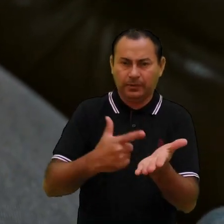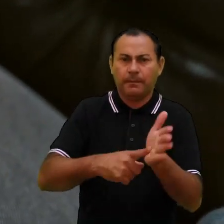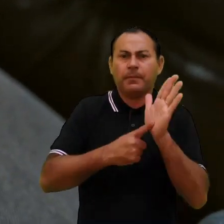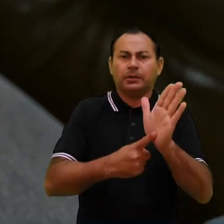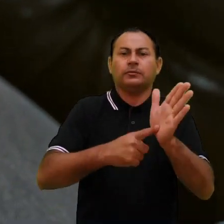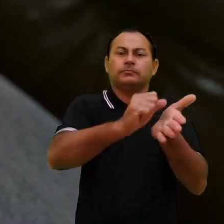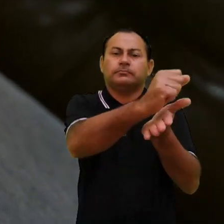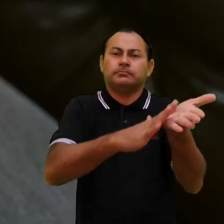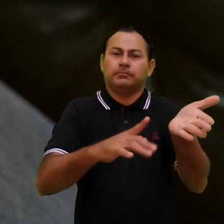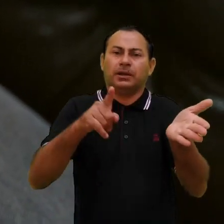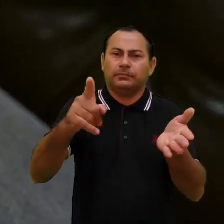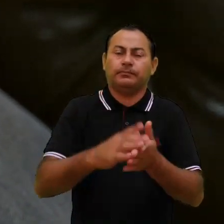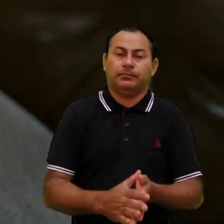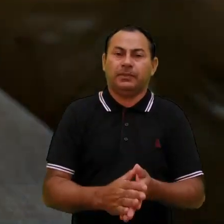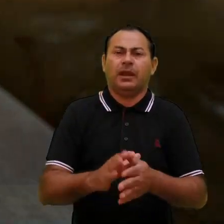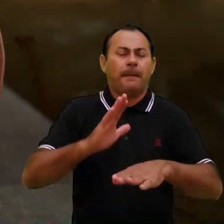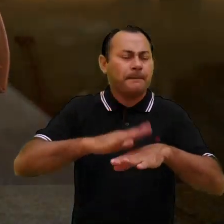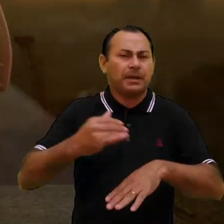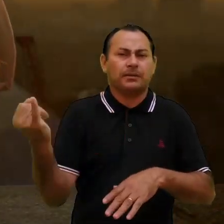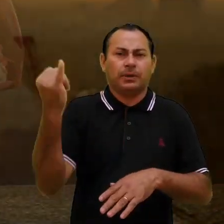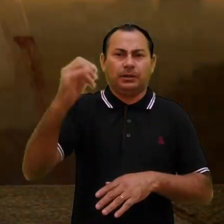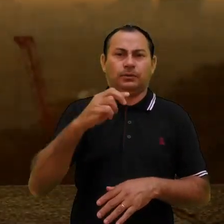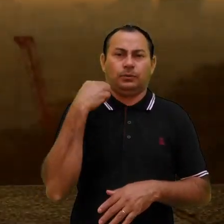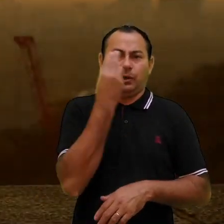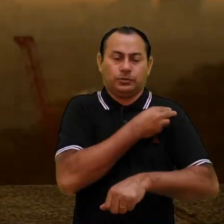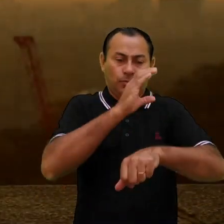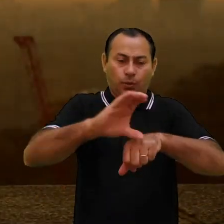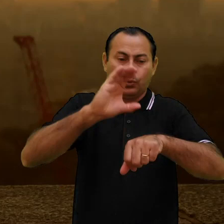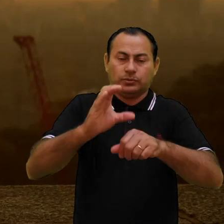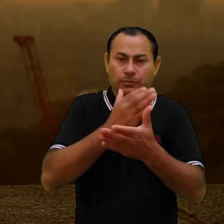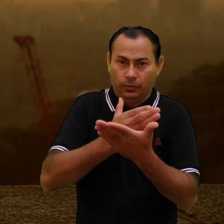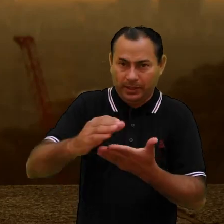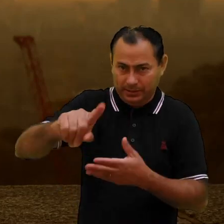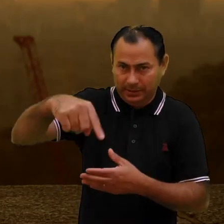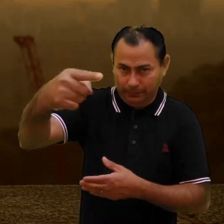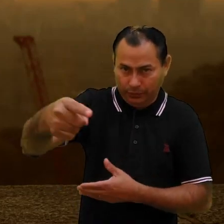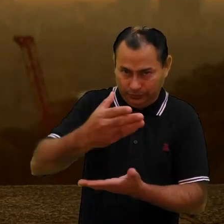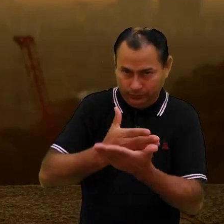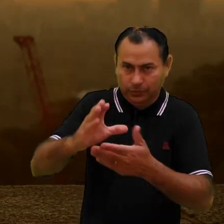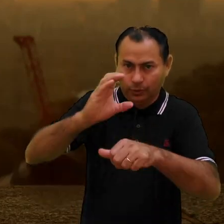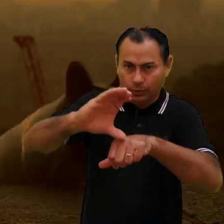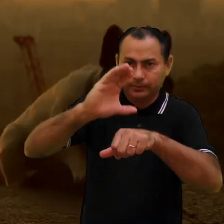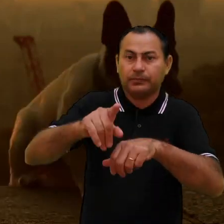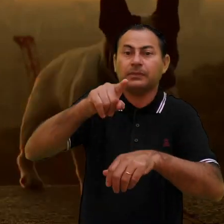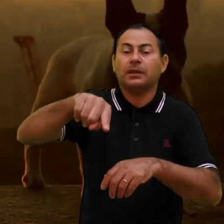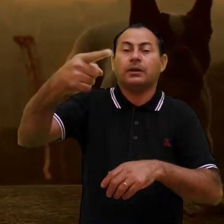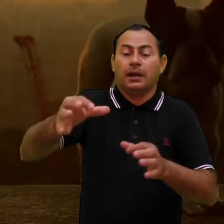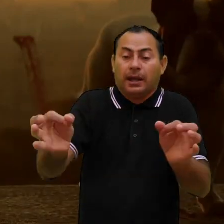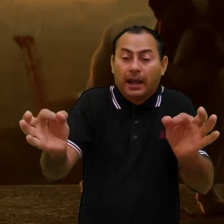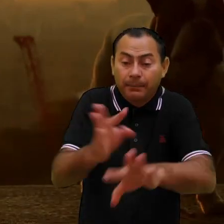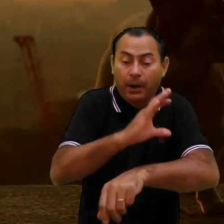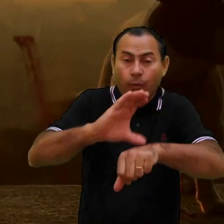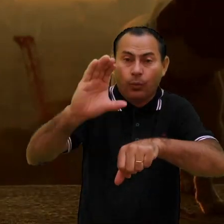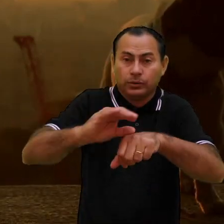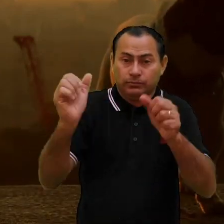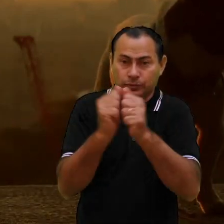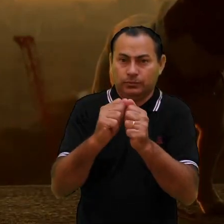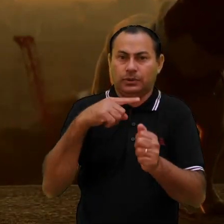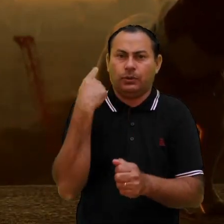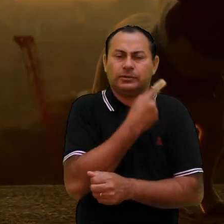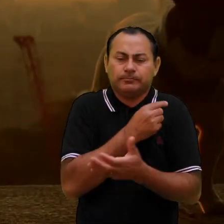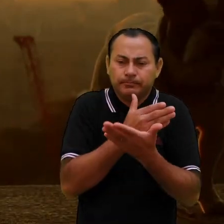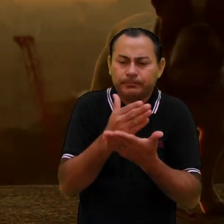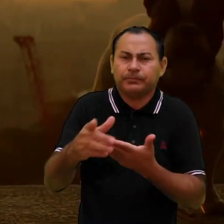tarefa para você. A parte mais importante do nosso curso vai começar daqui a pouco. Depois, quando você terminar o curso conosco,